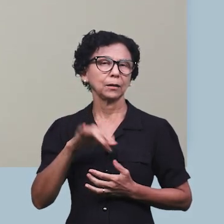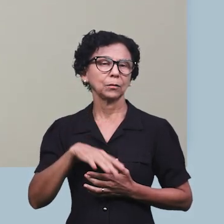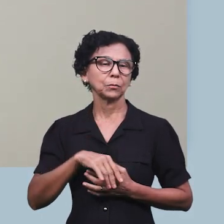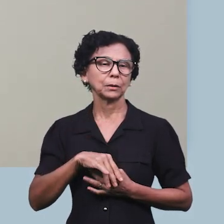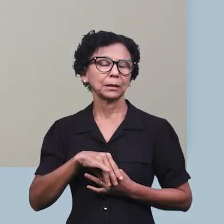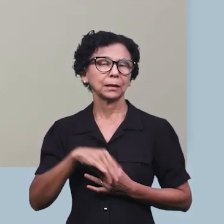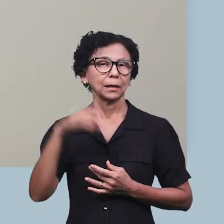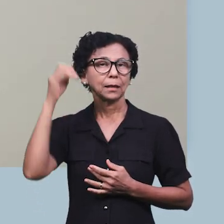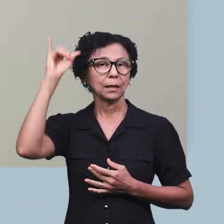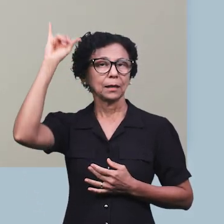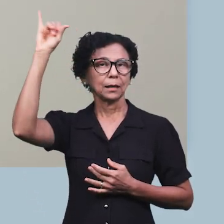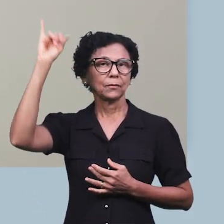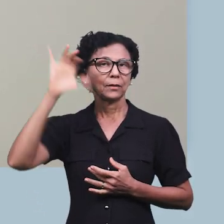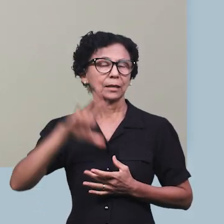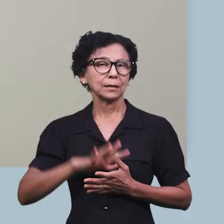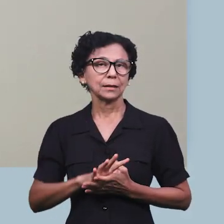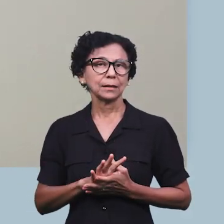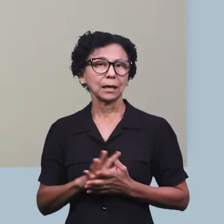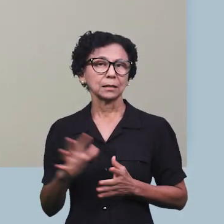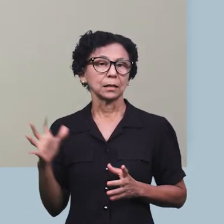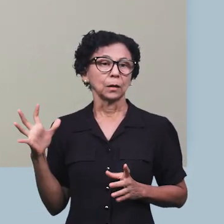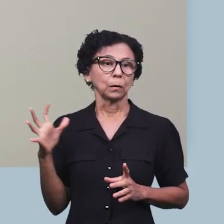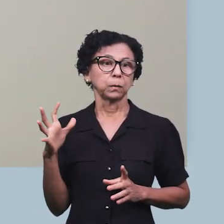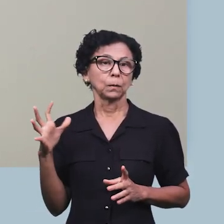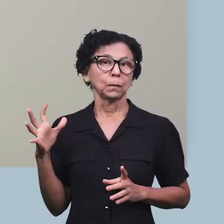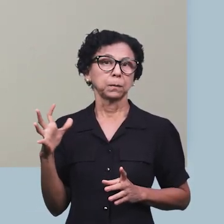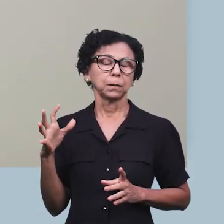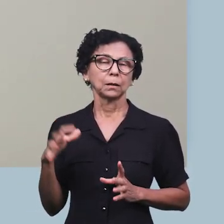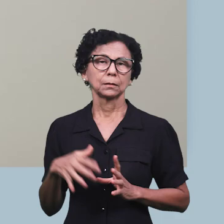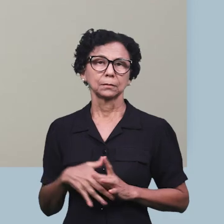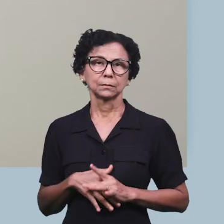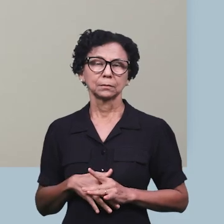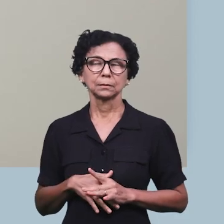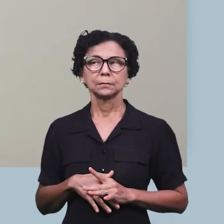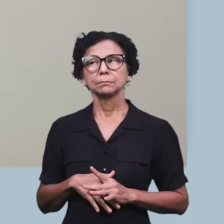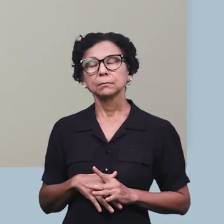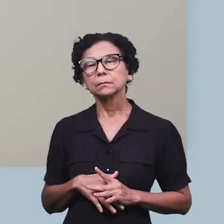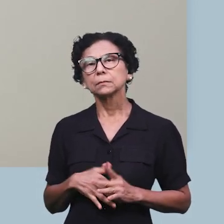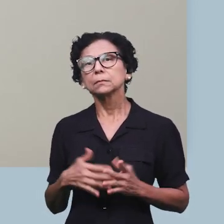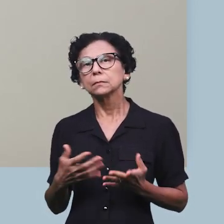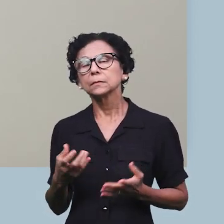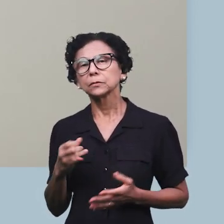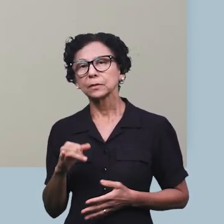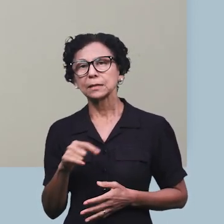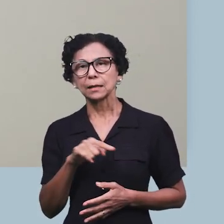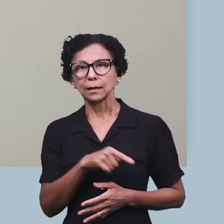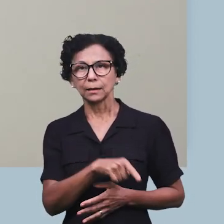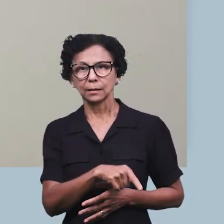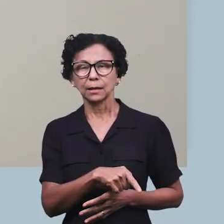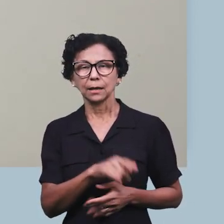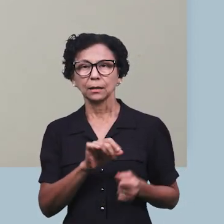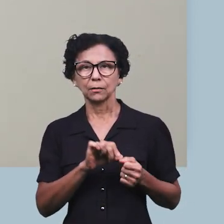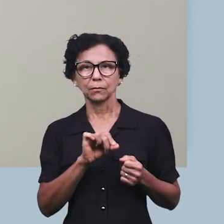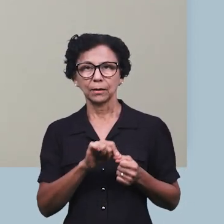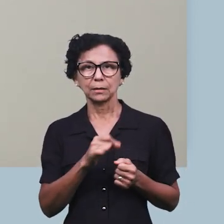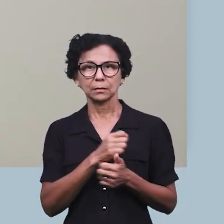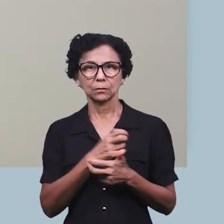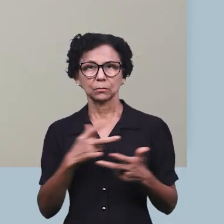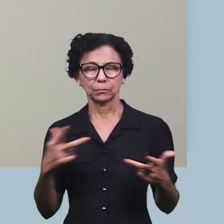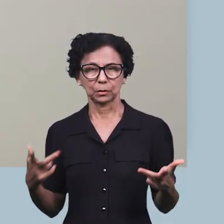evitar de criar essa pressão social. Mesmo que você queira, quando você quiser que ela faça